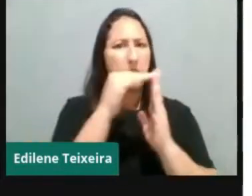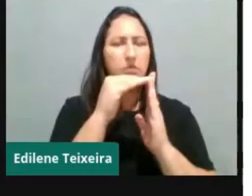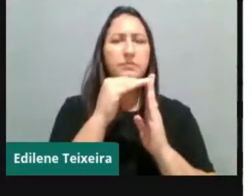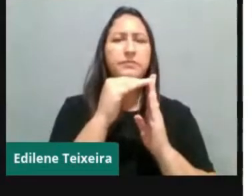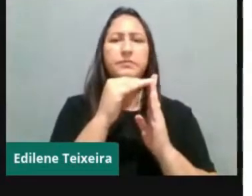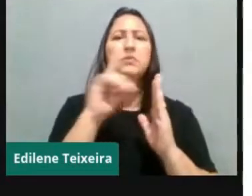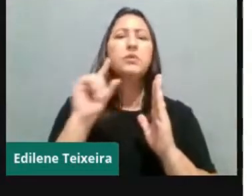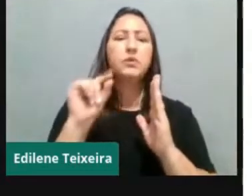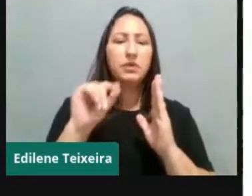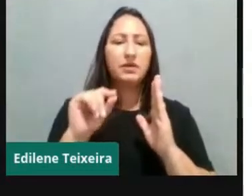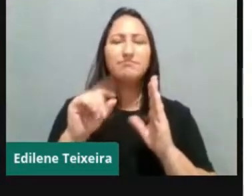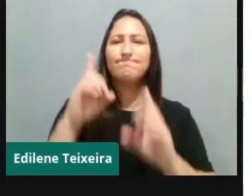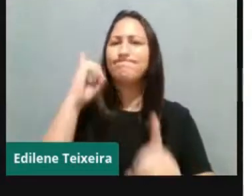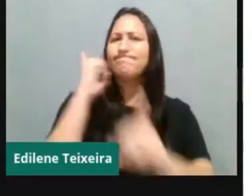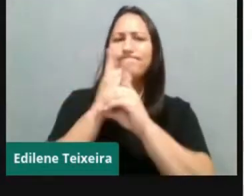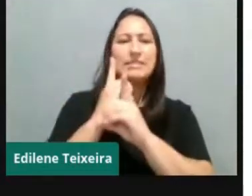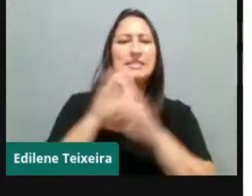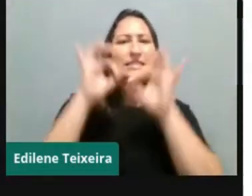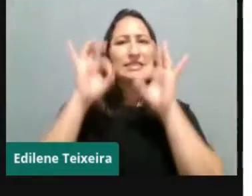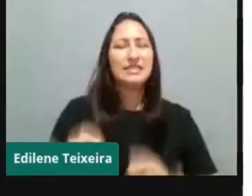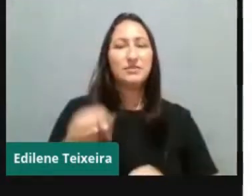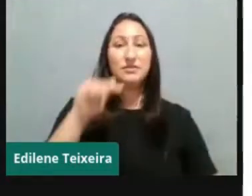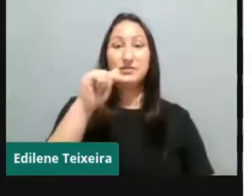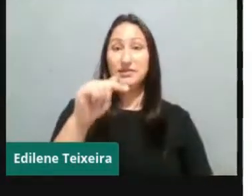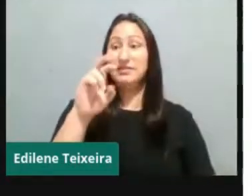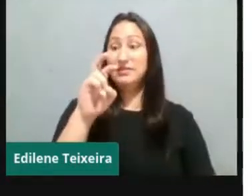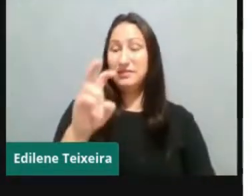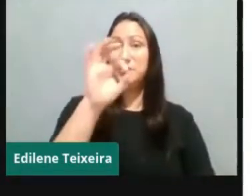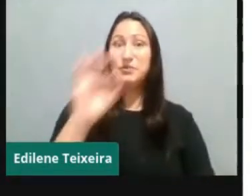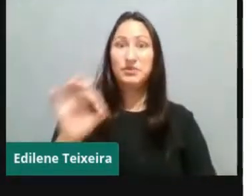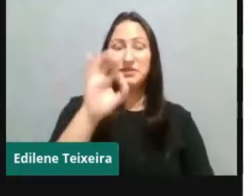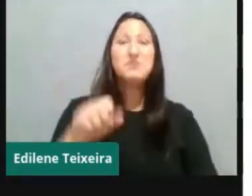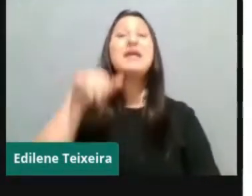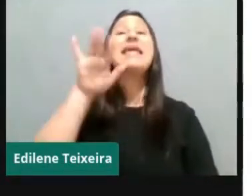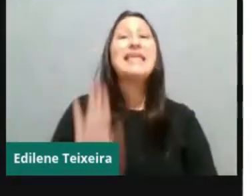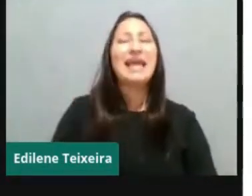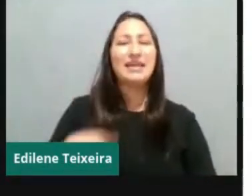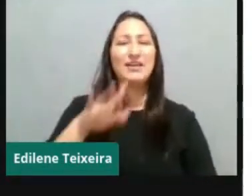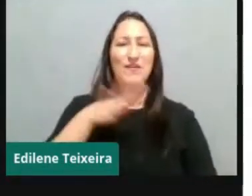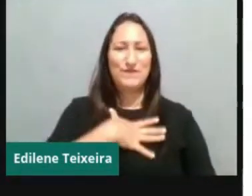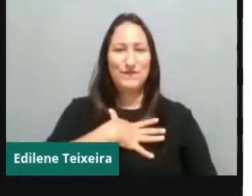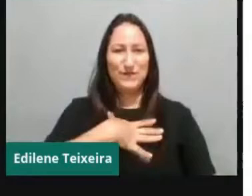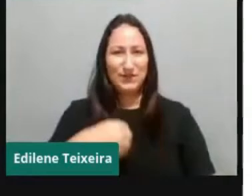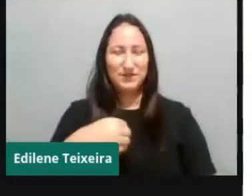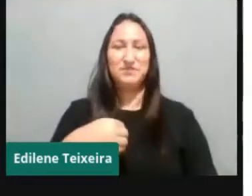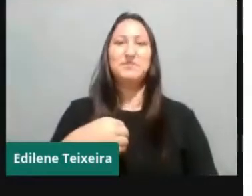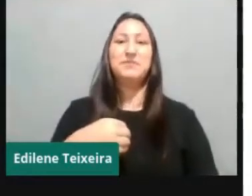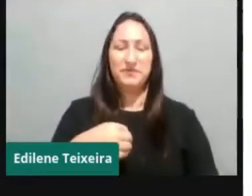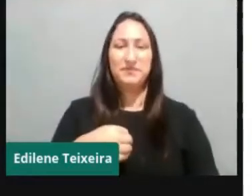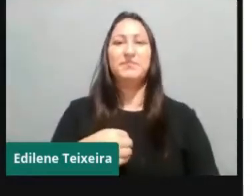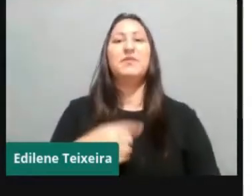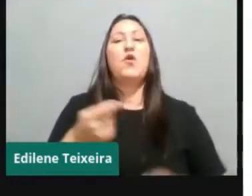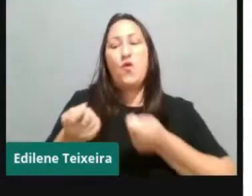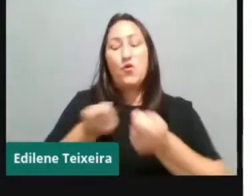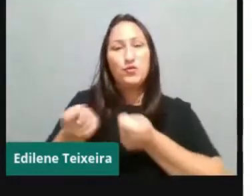nós acertamos em 75% quais eram filhos, que aqui HC é filhos de health control, né, de pais sem